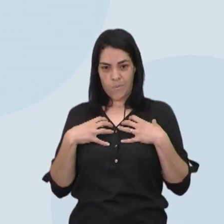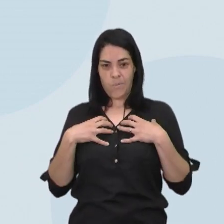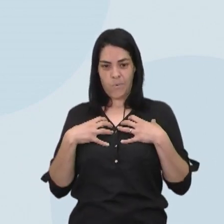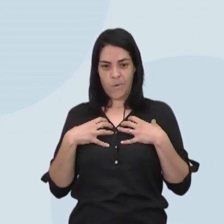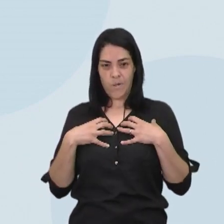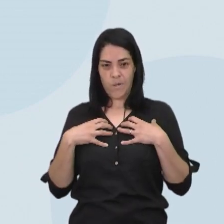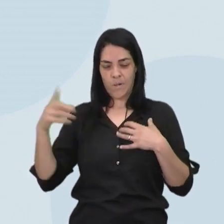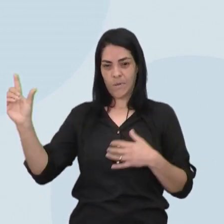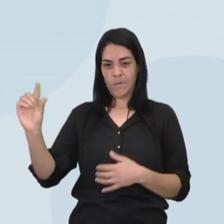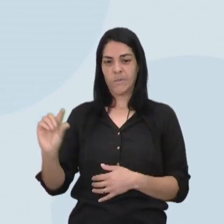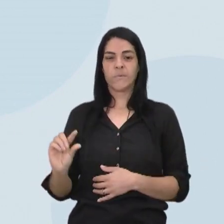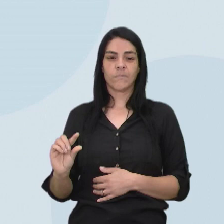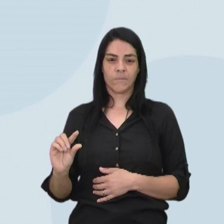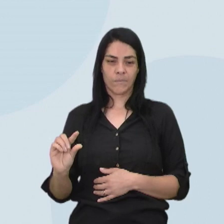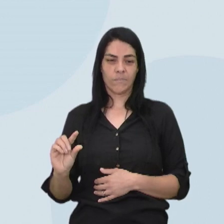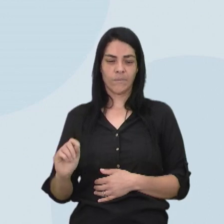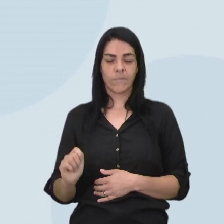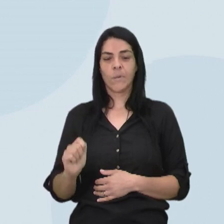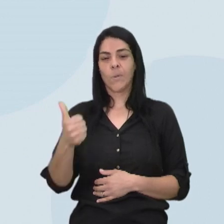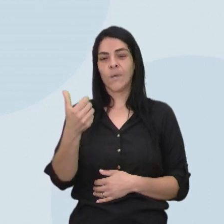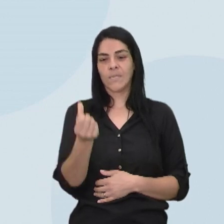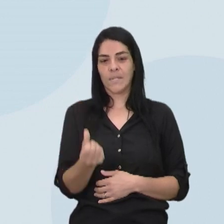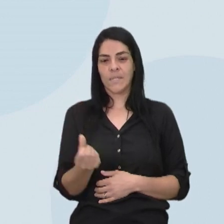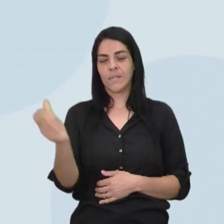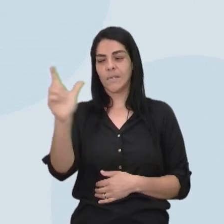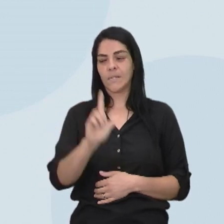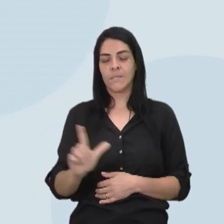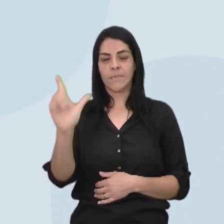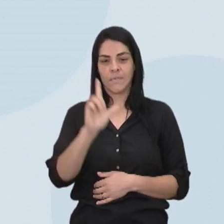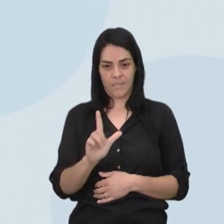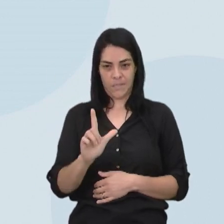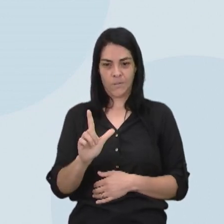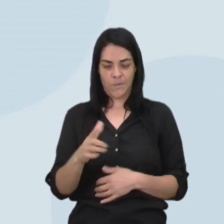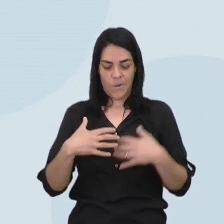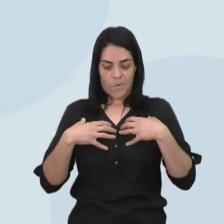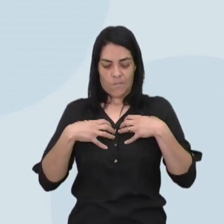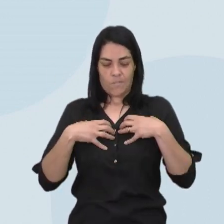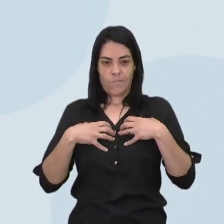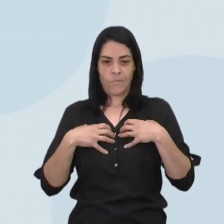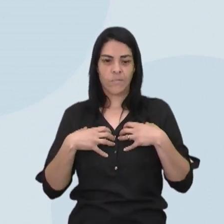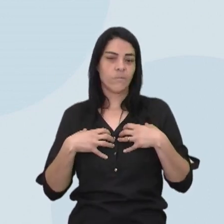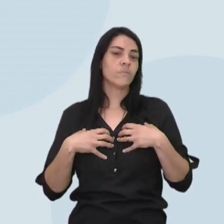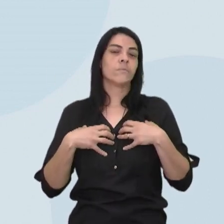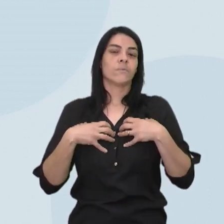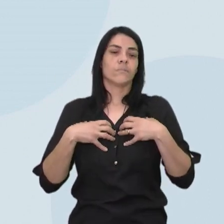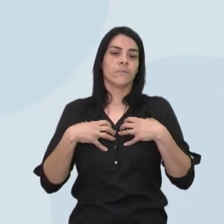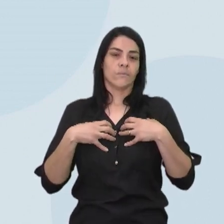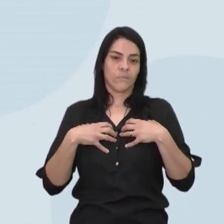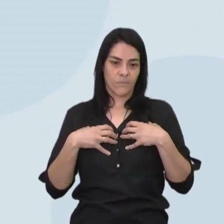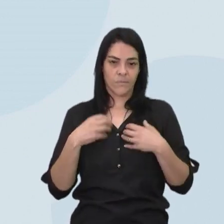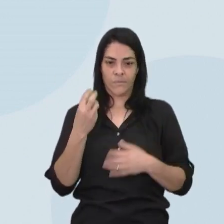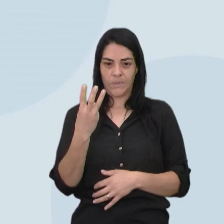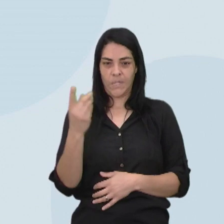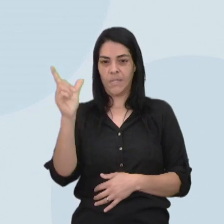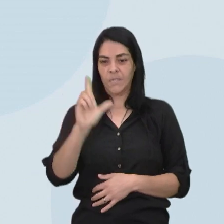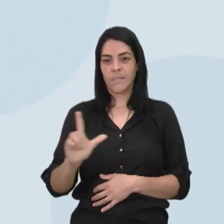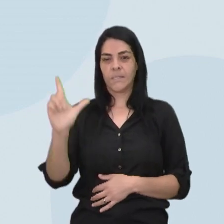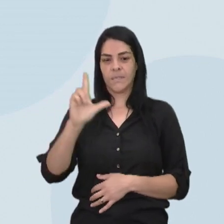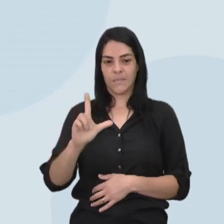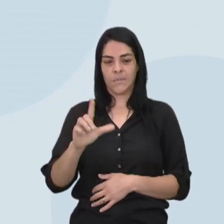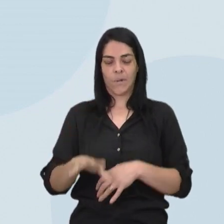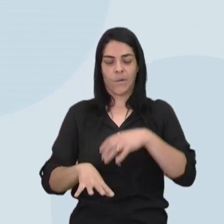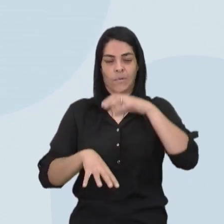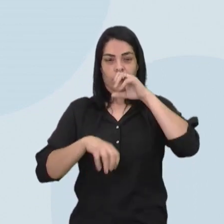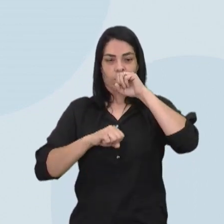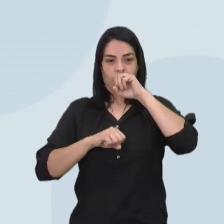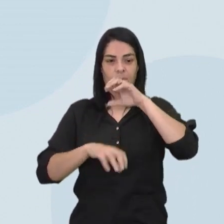1 atmosfera são quase 6 litros de ar nos pulmões. O nosso pulmão já vai ficar comprimido para 3 litros de ar. Se a